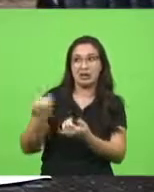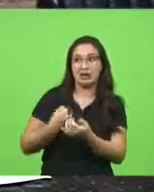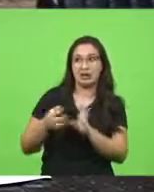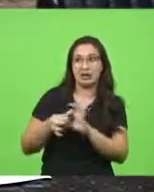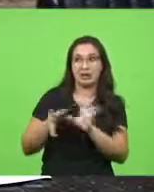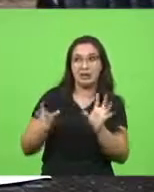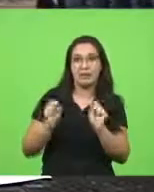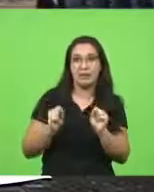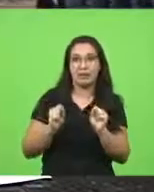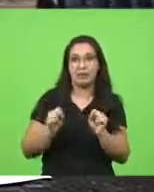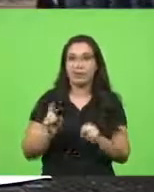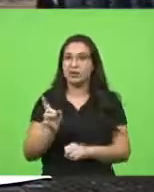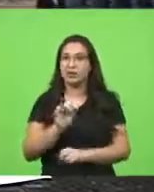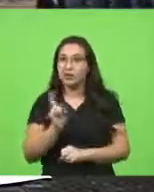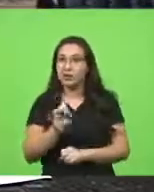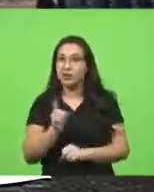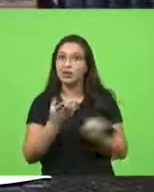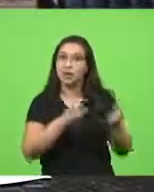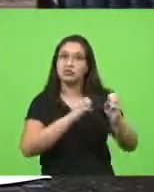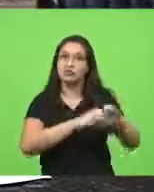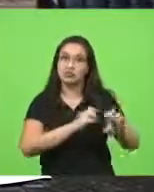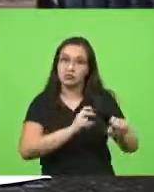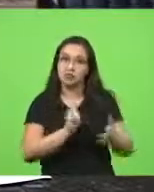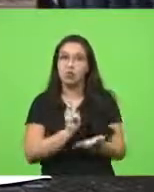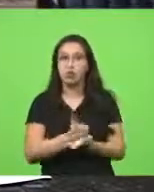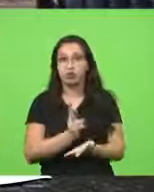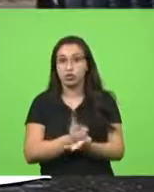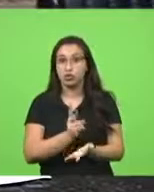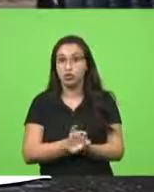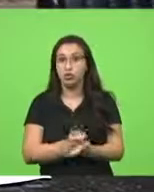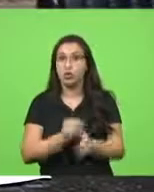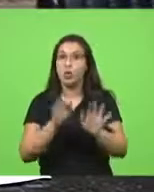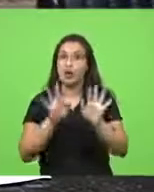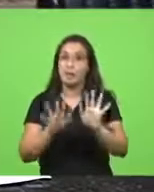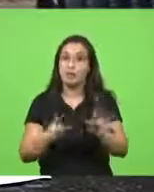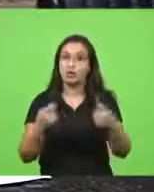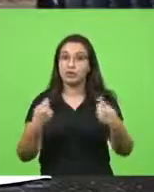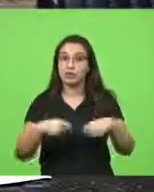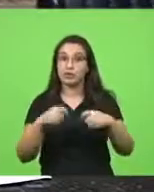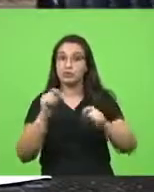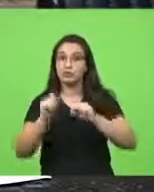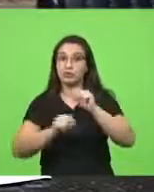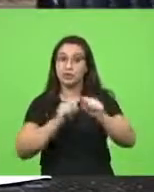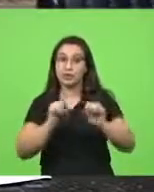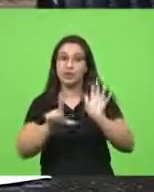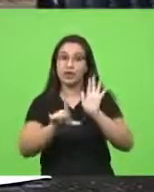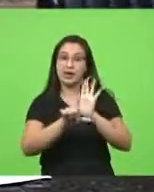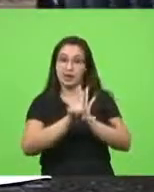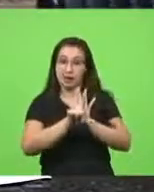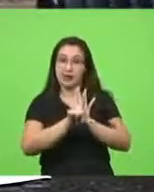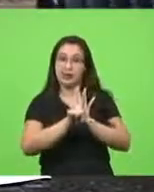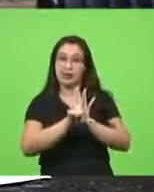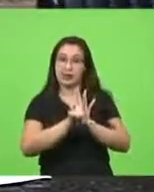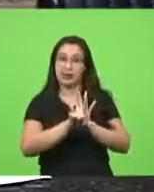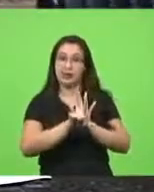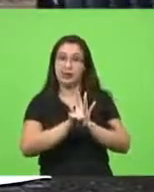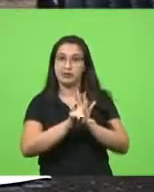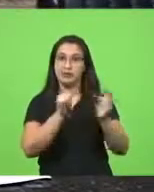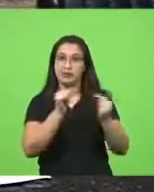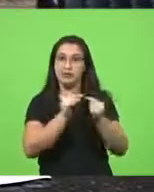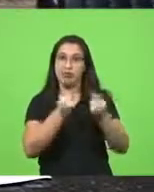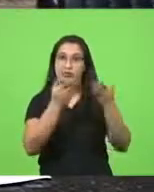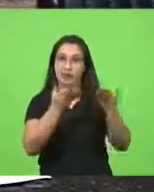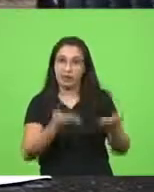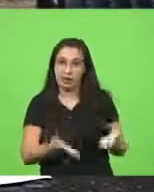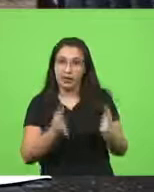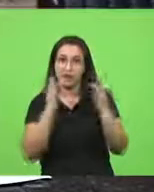é tirar elas da marginalidade, trazer para o abrigo da lei. É desatrapalhar